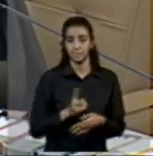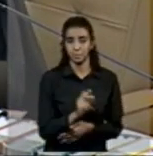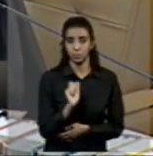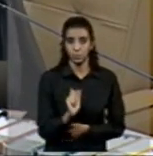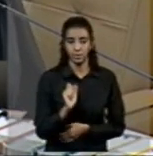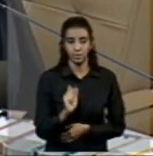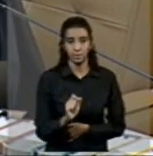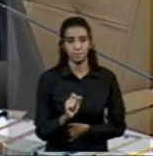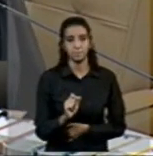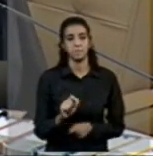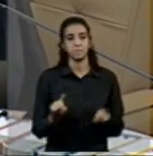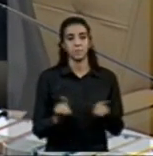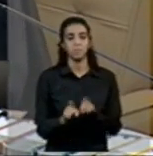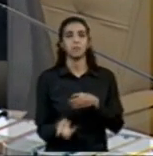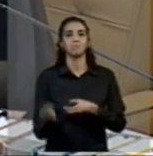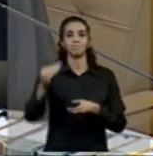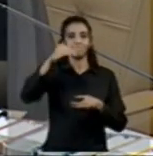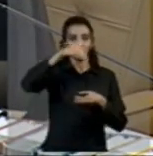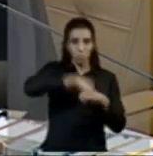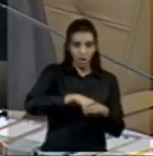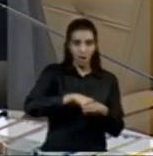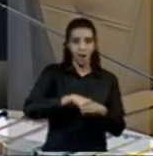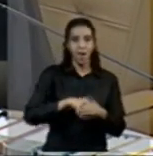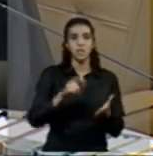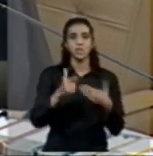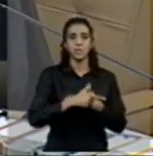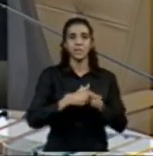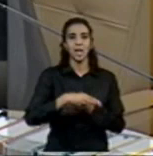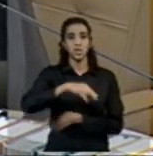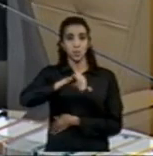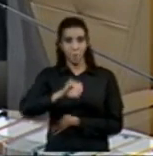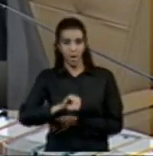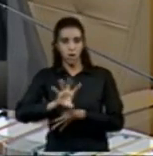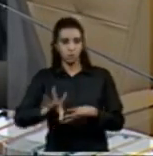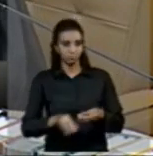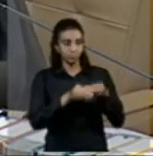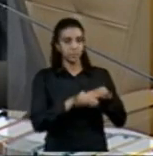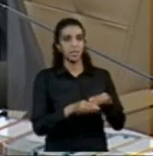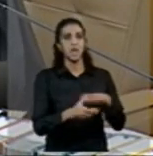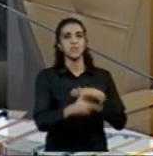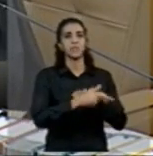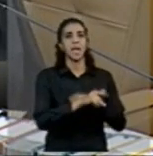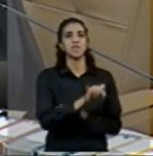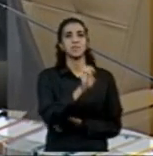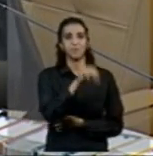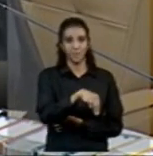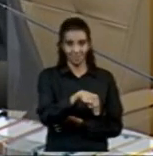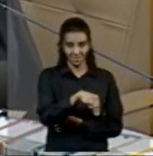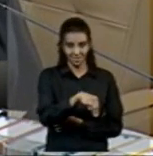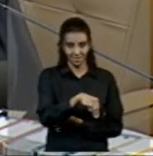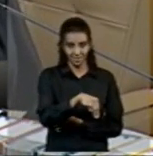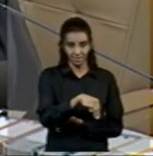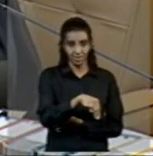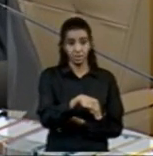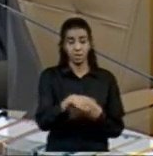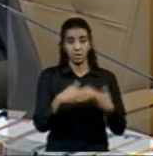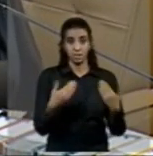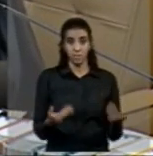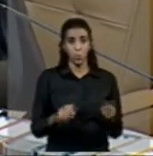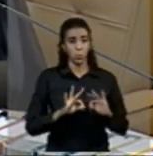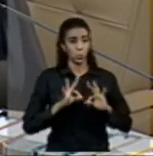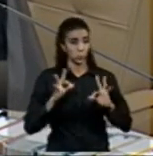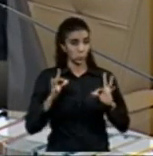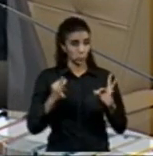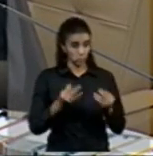serem integrados na condição de atividade meio, atividade fim da empresa compradora, permitindo a concentração de